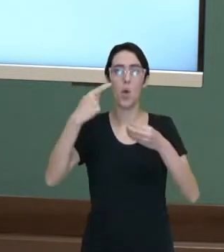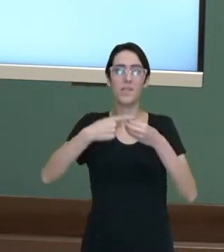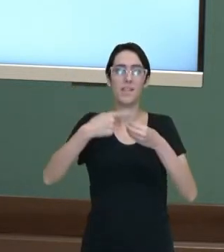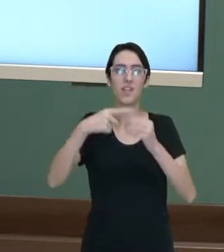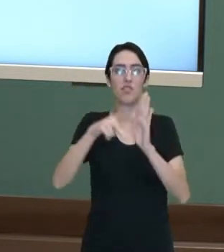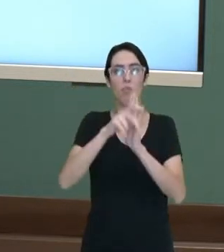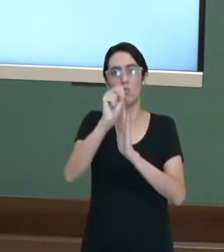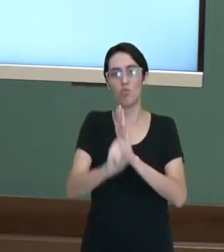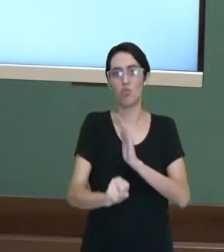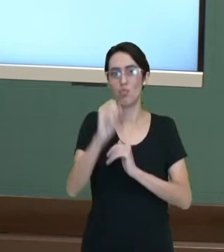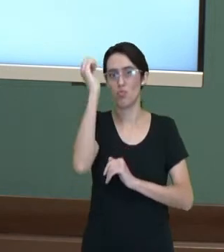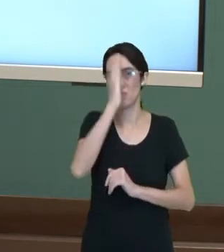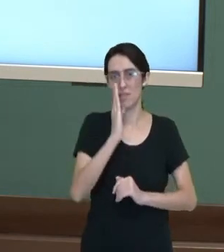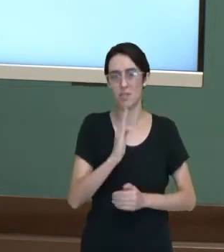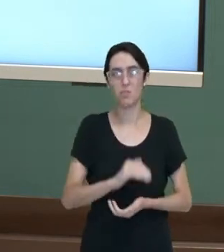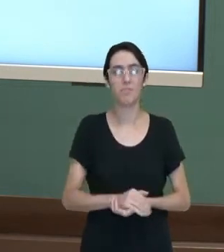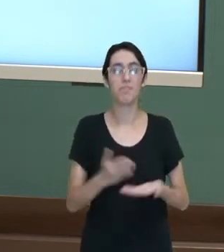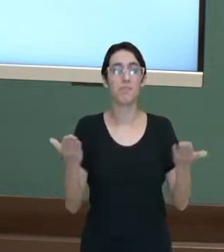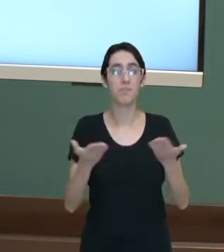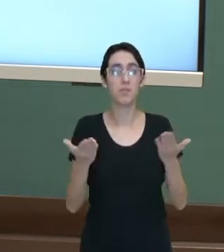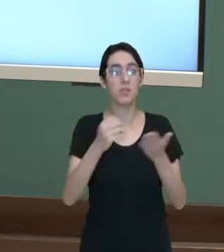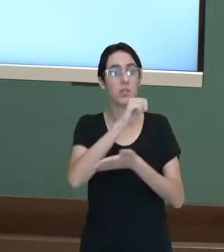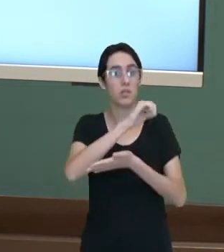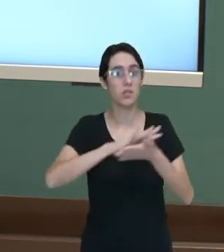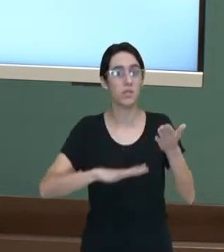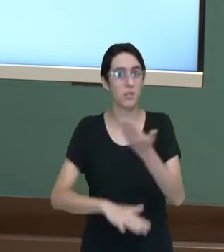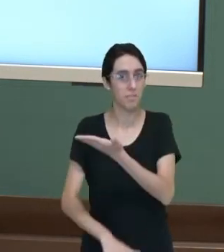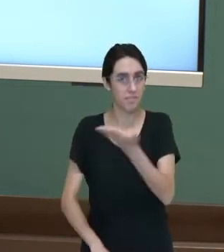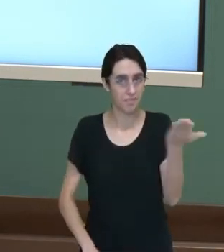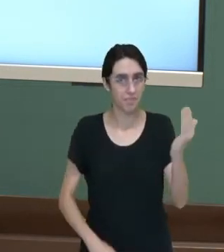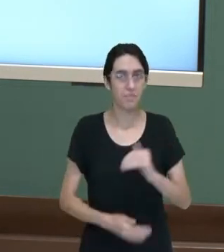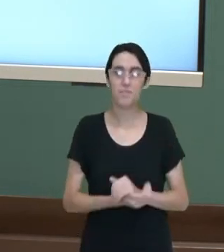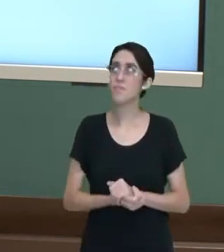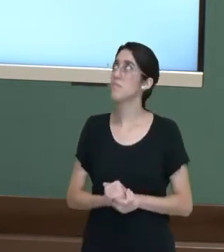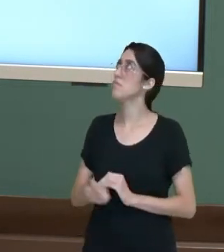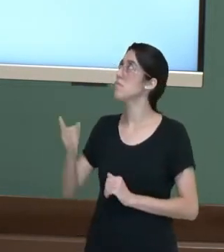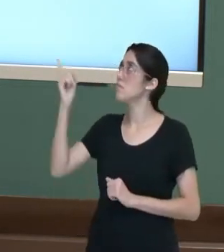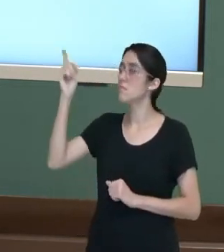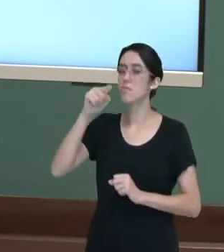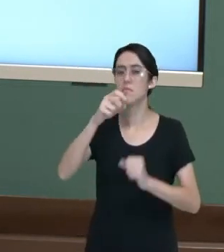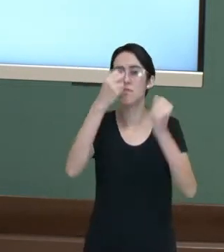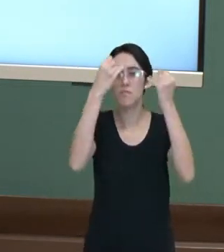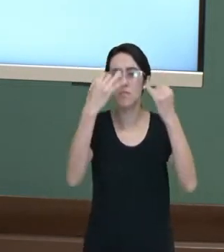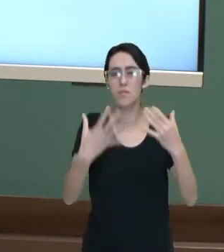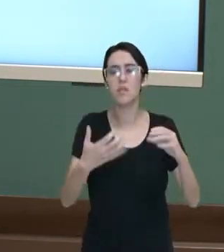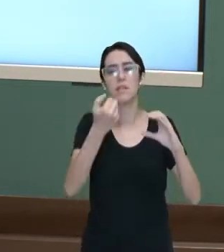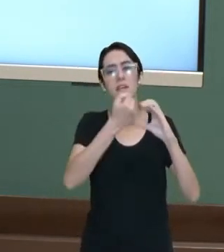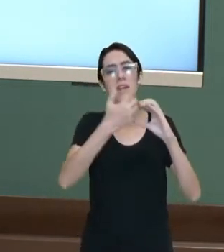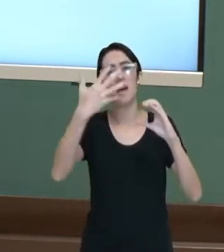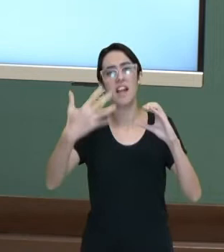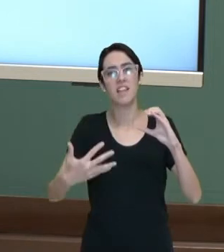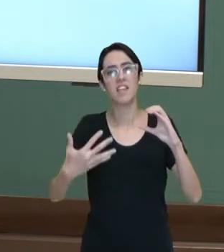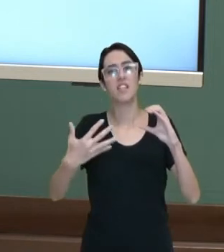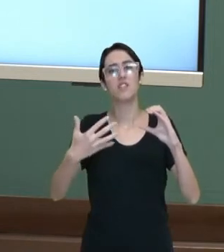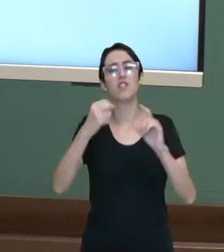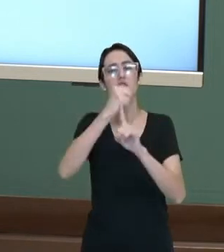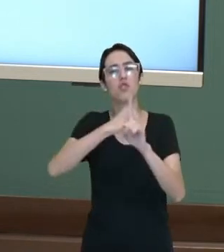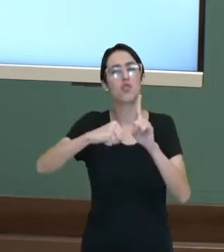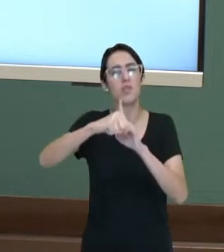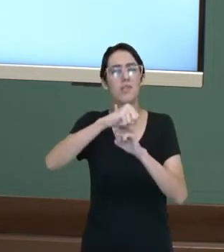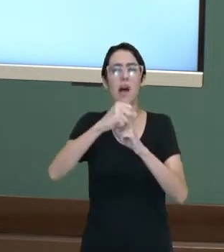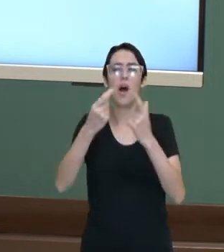do Brasil. E aqui eu trago uma atividade para você, hein? Cite algumas características